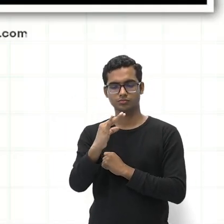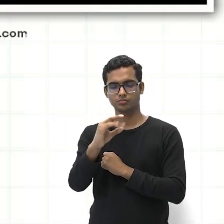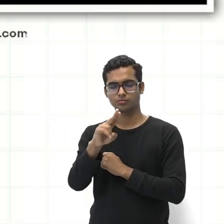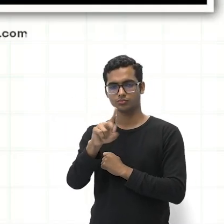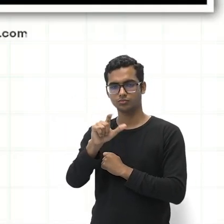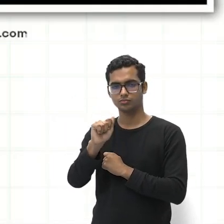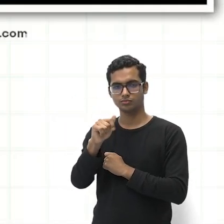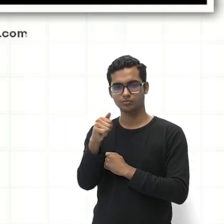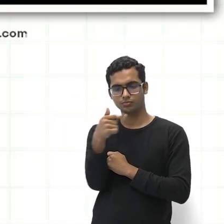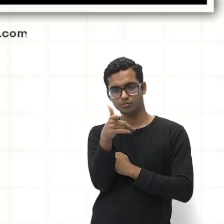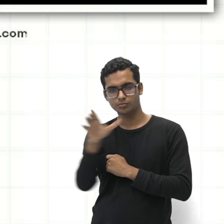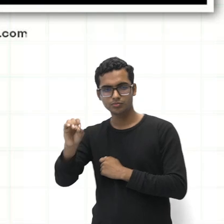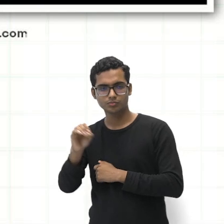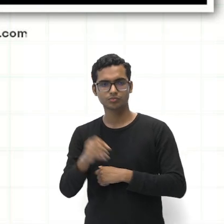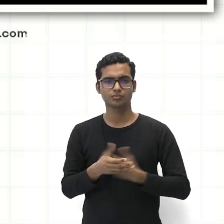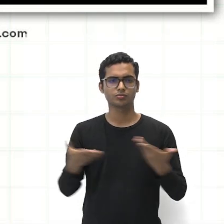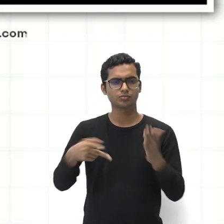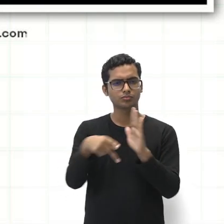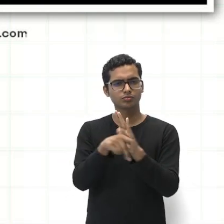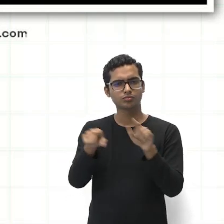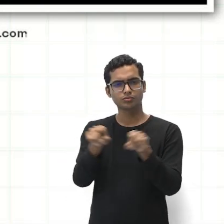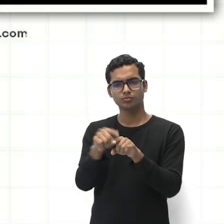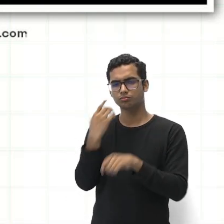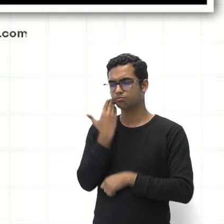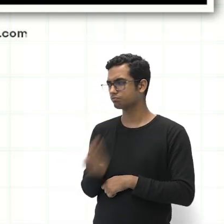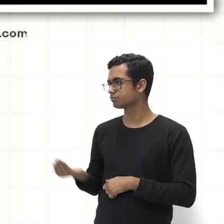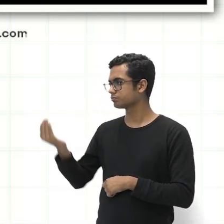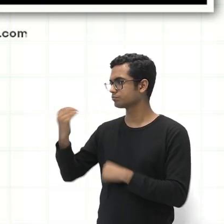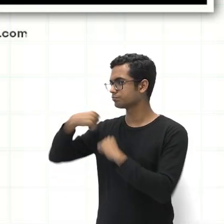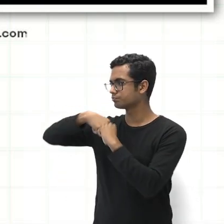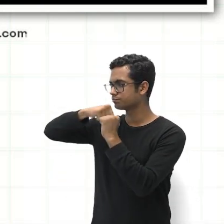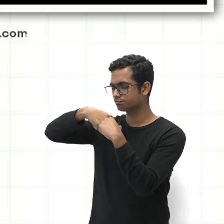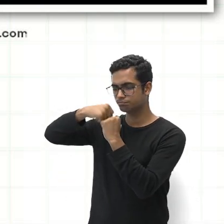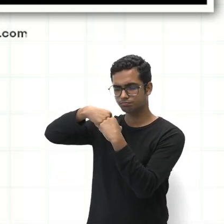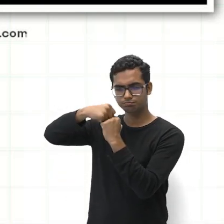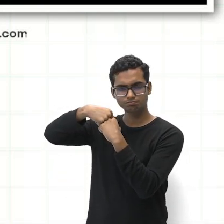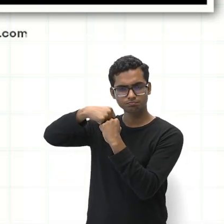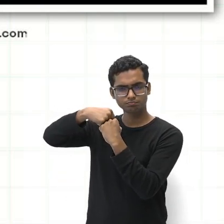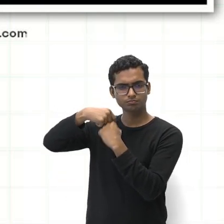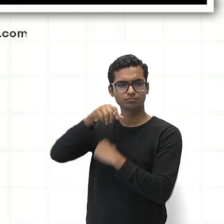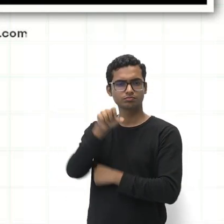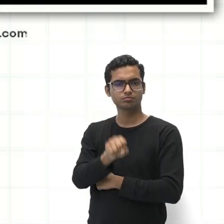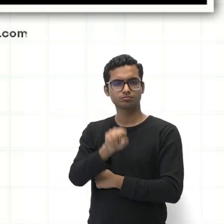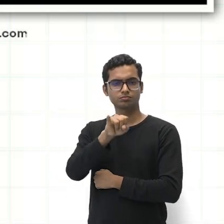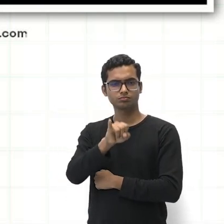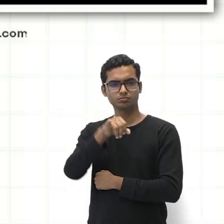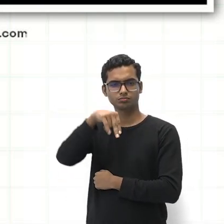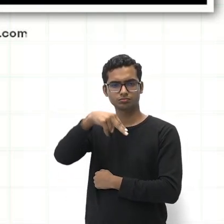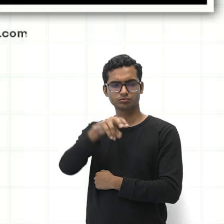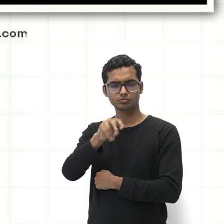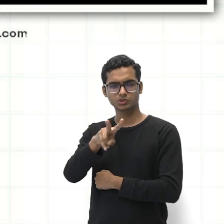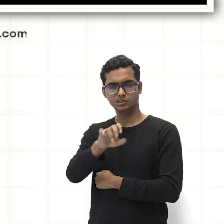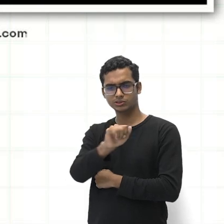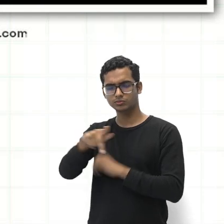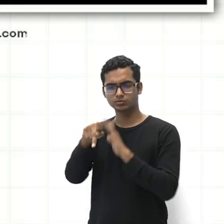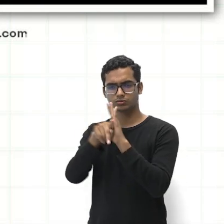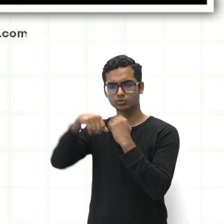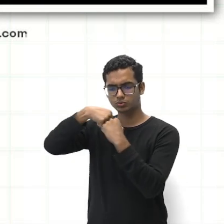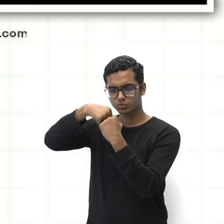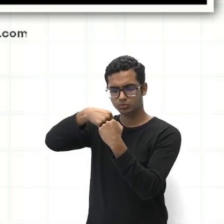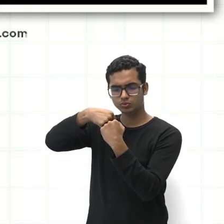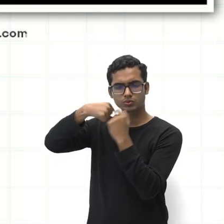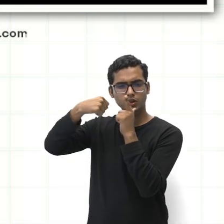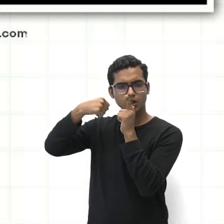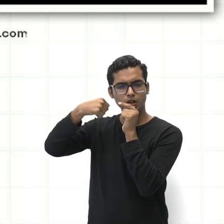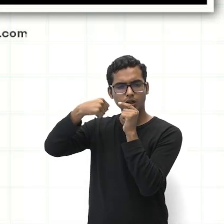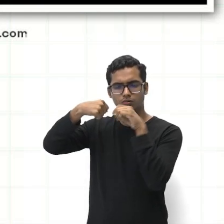E as articulações sinoviais produzem um líquido sinovial que